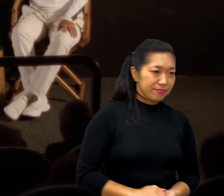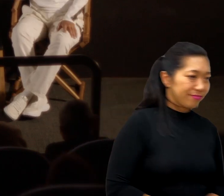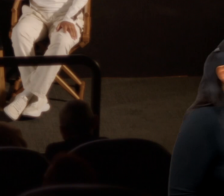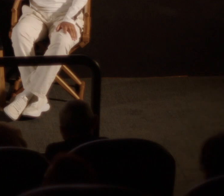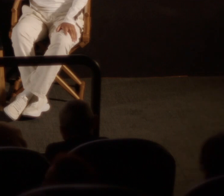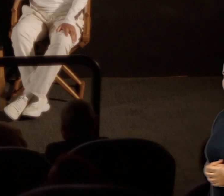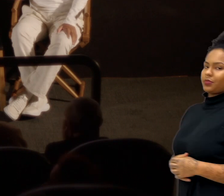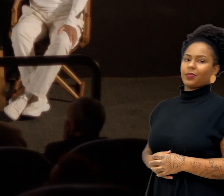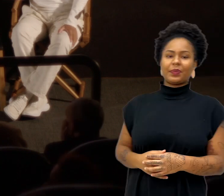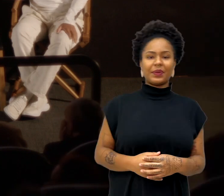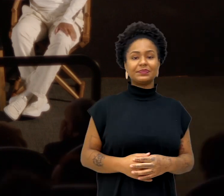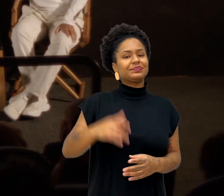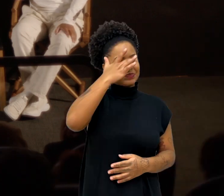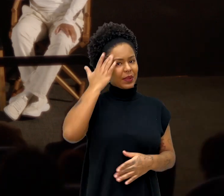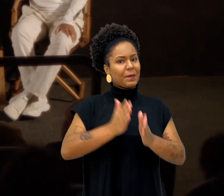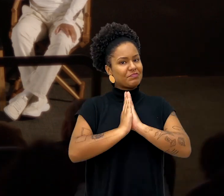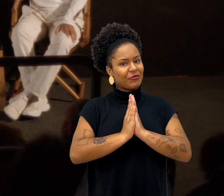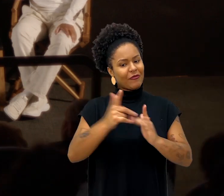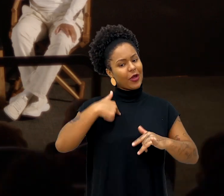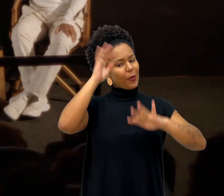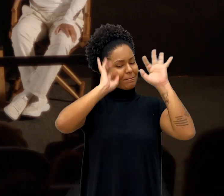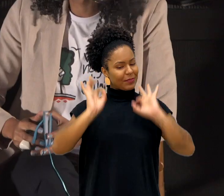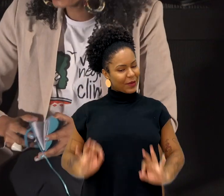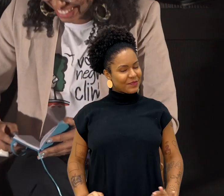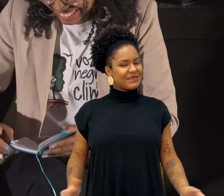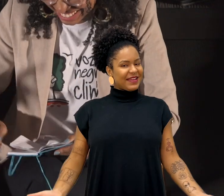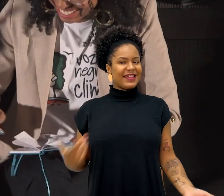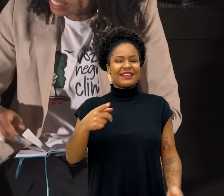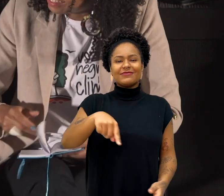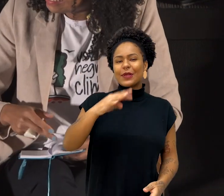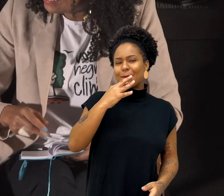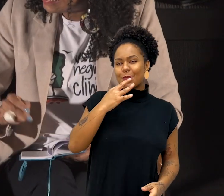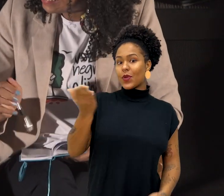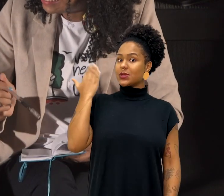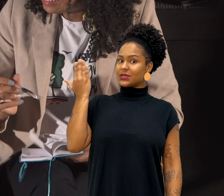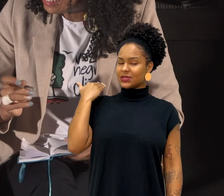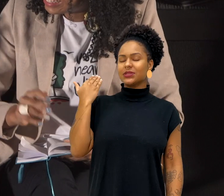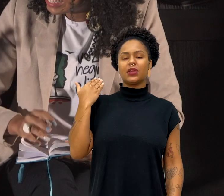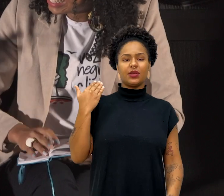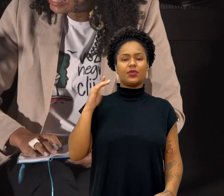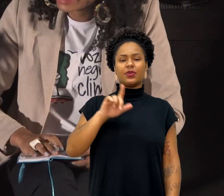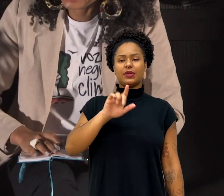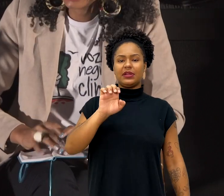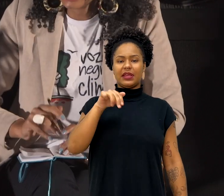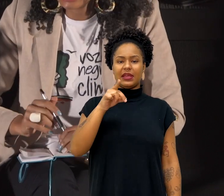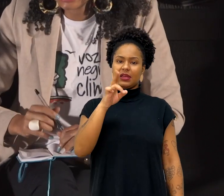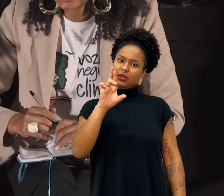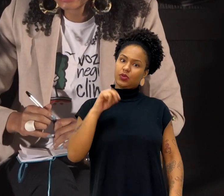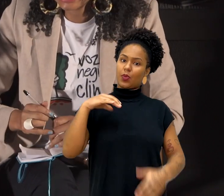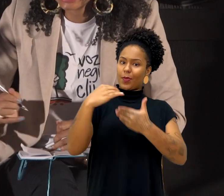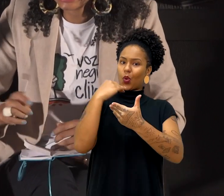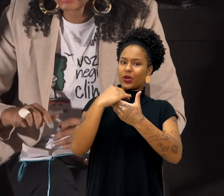Gente, por favor, me arrumei toda. Tá, então, para quem me conheceu há um tempo atrás, Leandro, que foi meu orientador